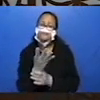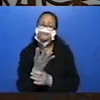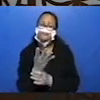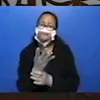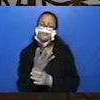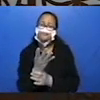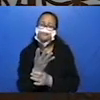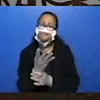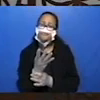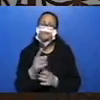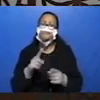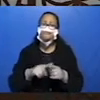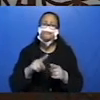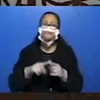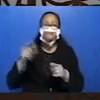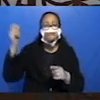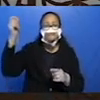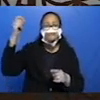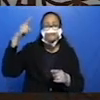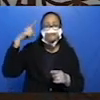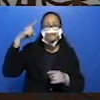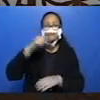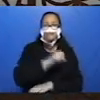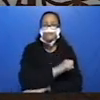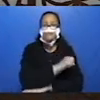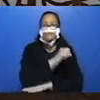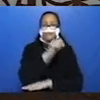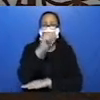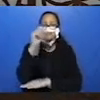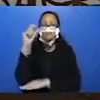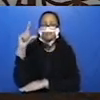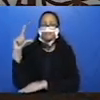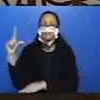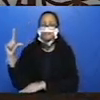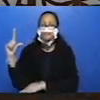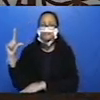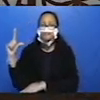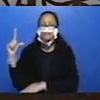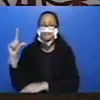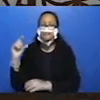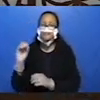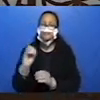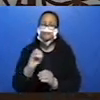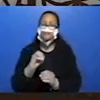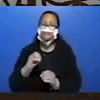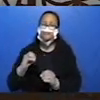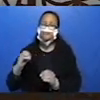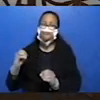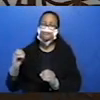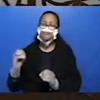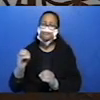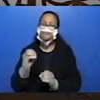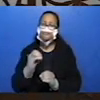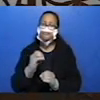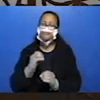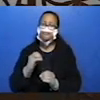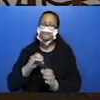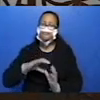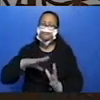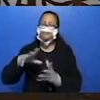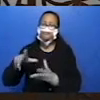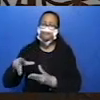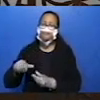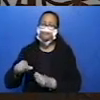O sol nascendo daqui do leste, a terra gira e ele vai se pôr do outro